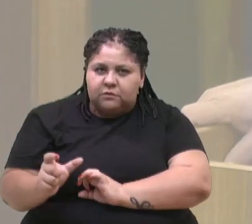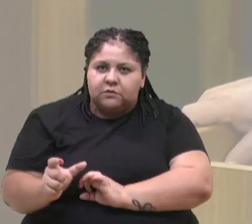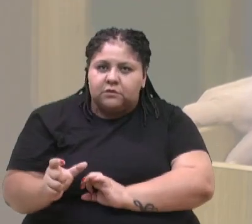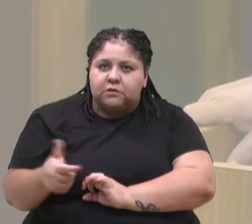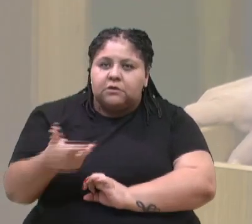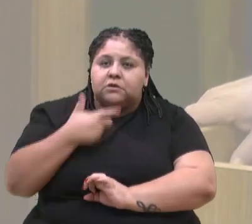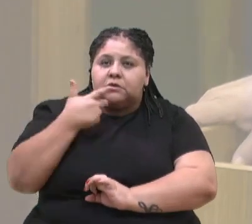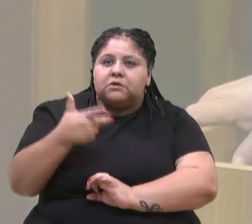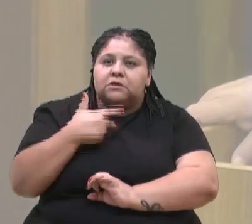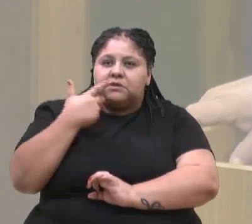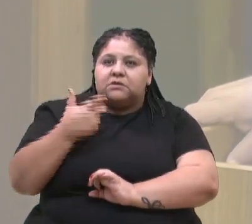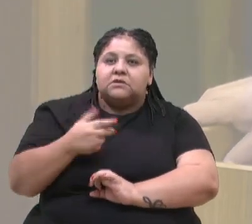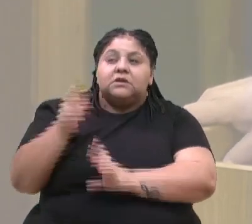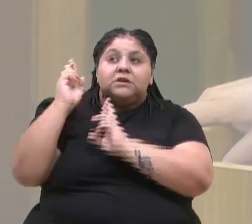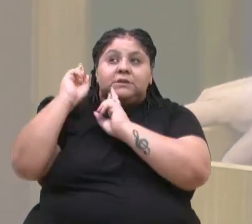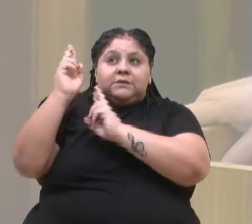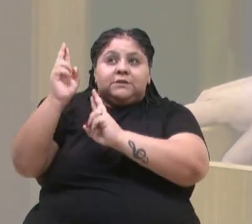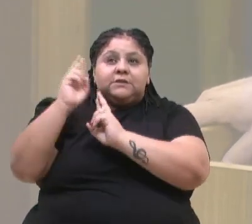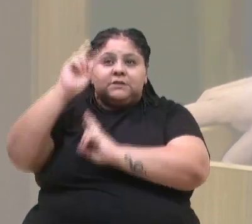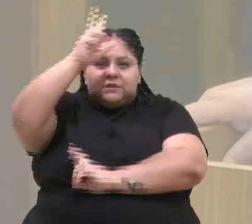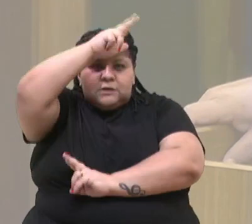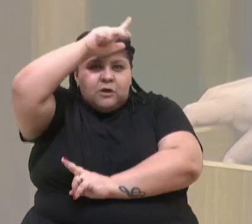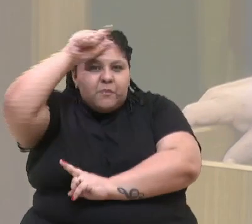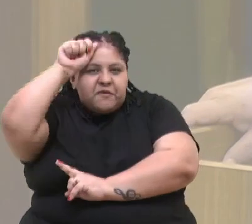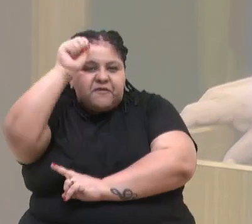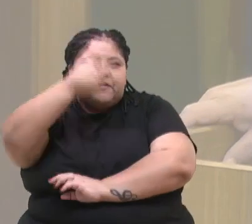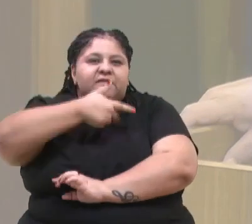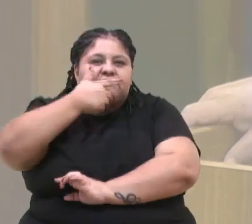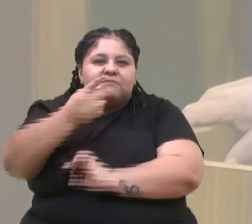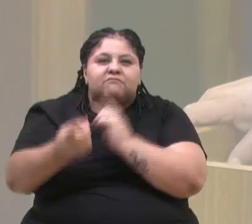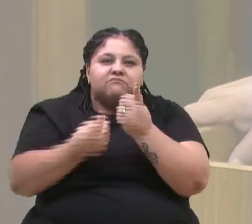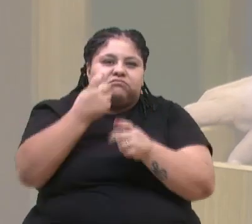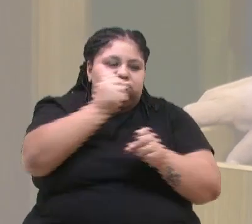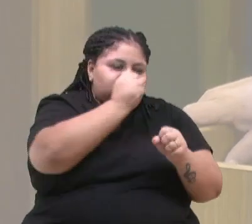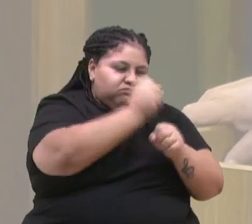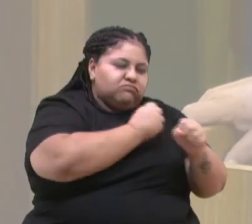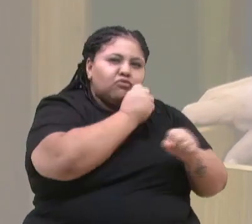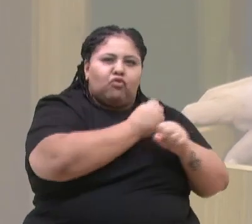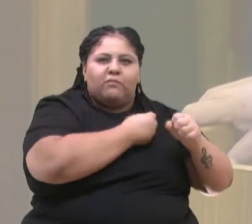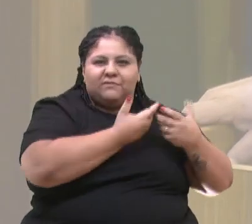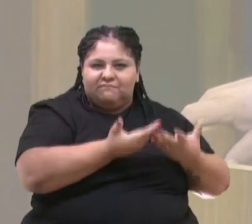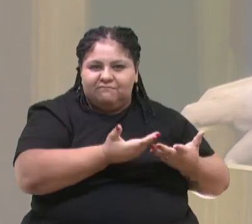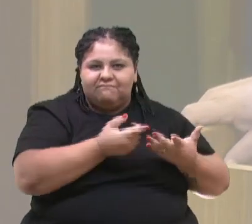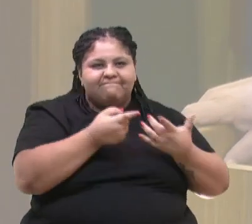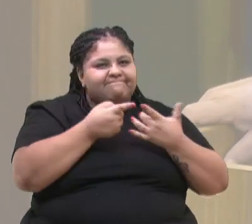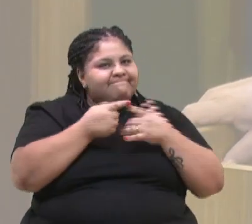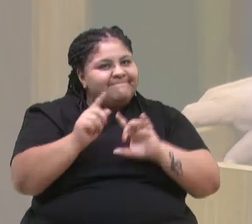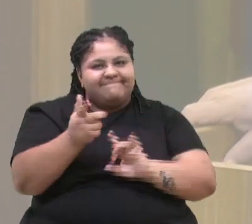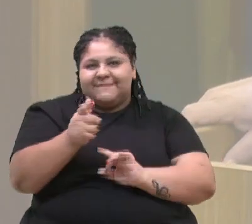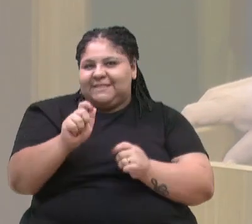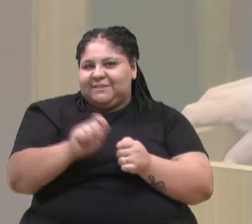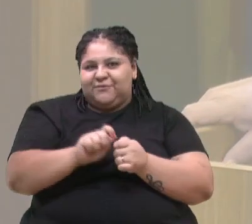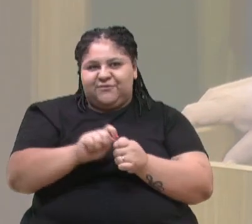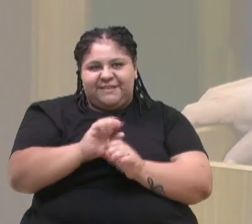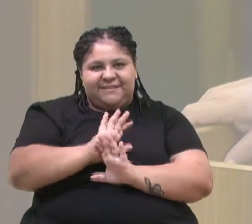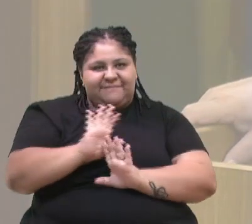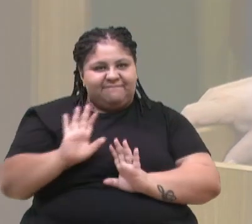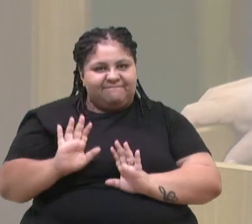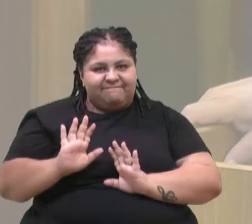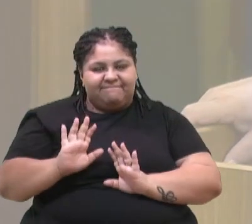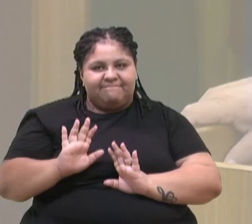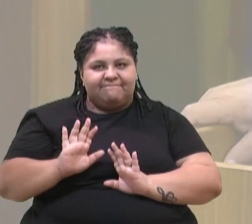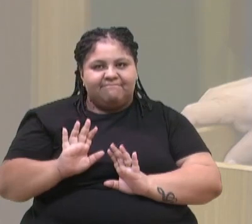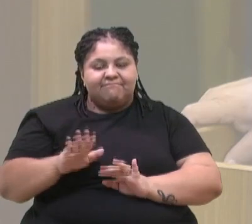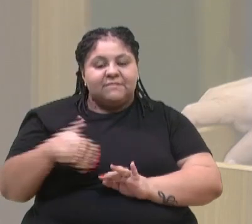que tinha alguma expectativa que o prefeito anunciaria algumas obras nesse sentido. mas não foi o que fez. Não foi o que